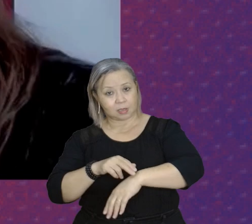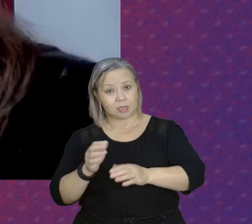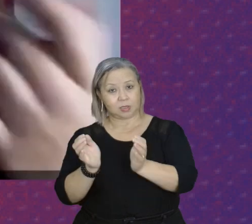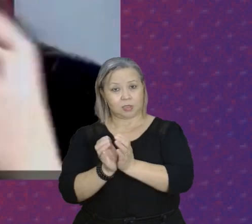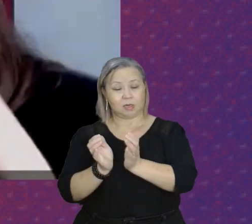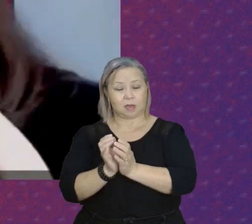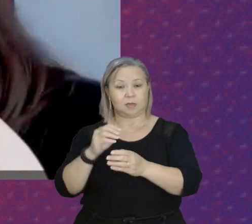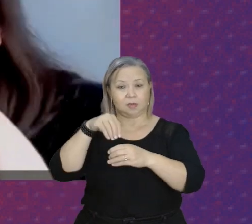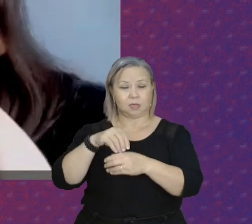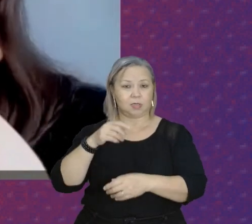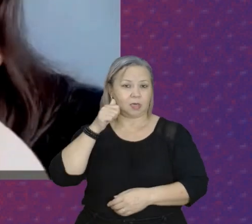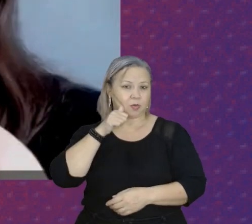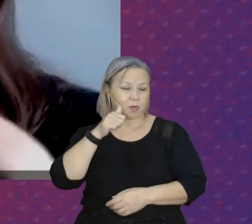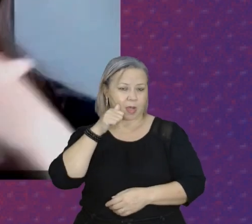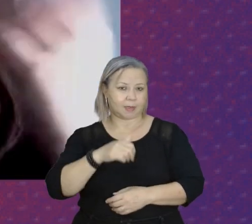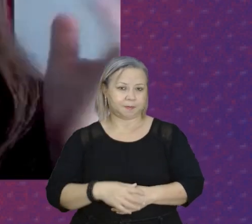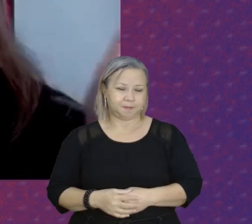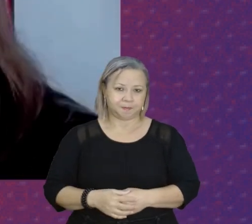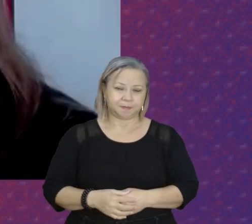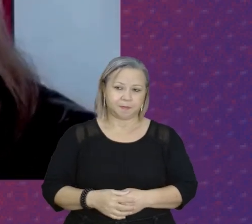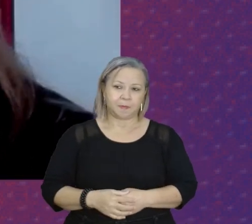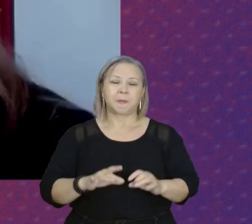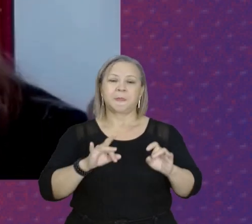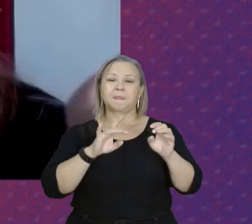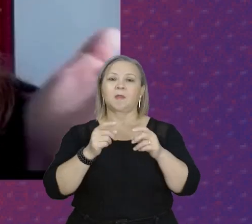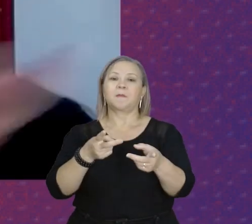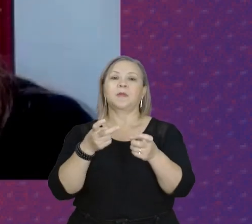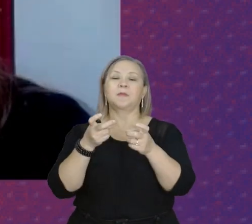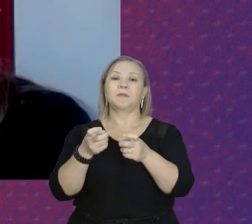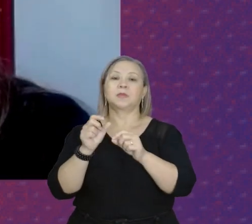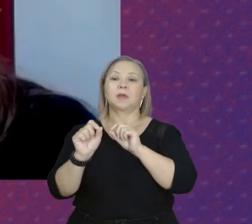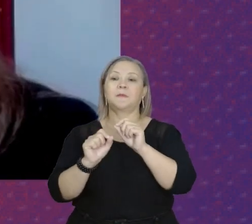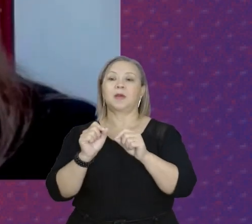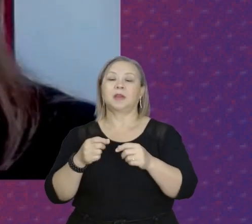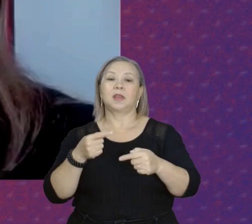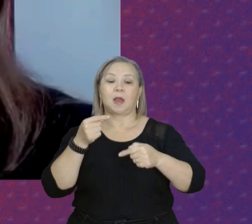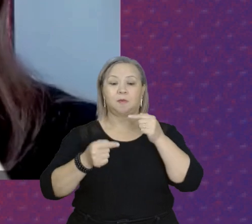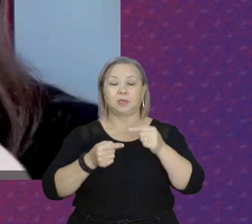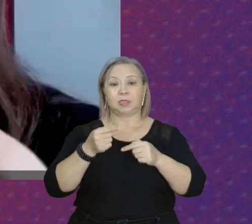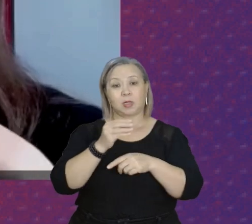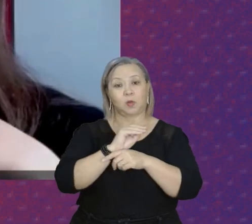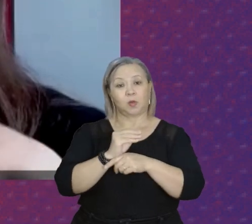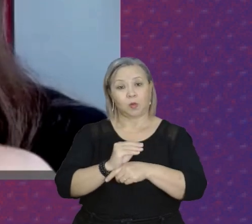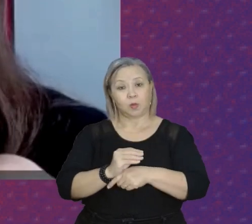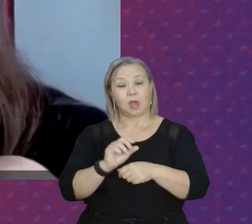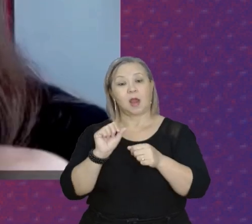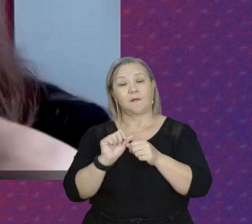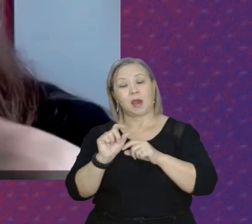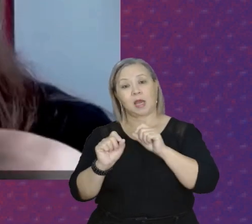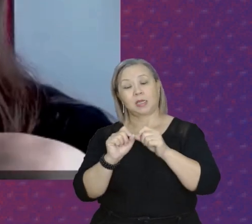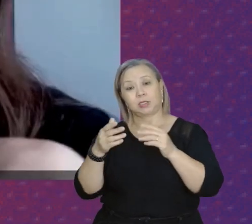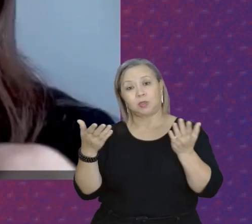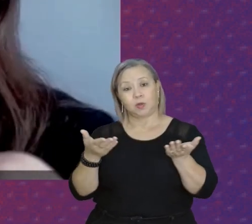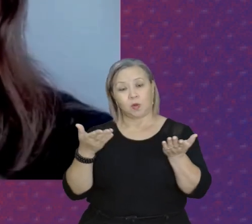no caso. Então, a gente vê que a mercantilização do cuidado faz com que